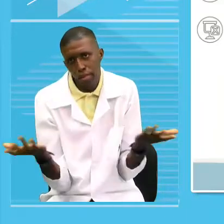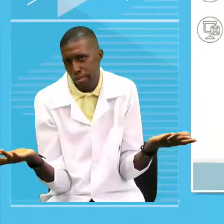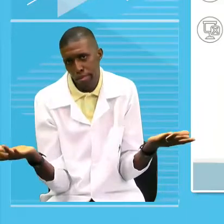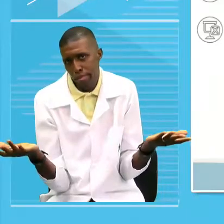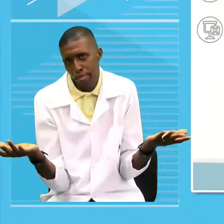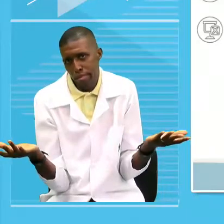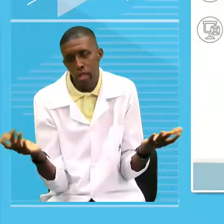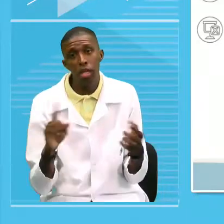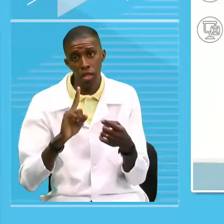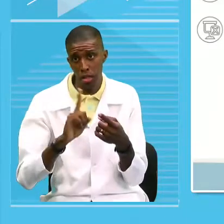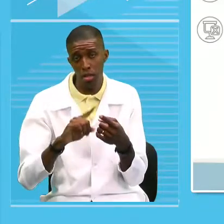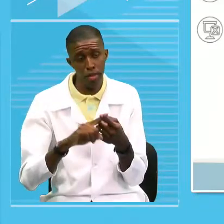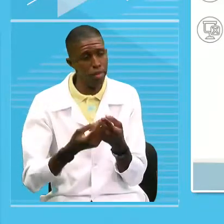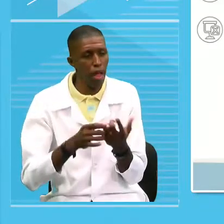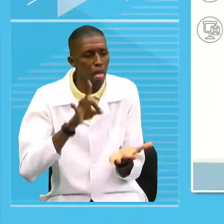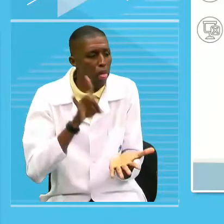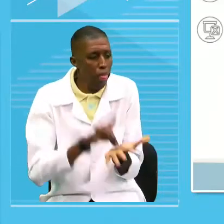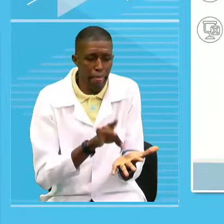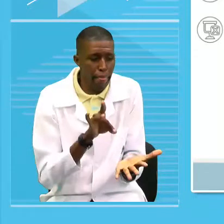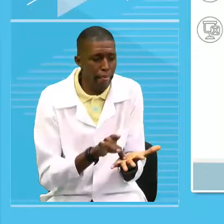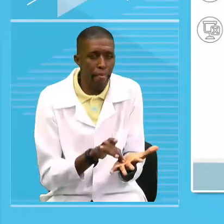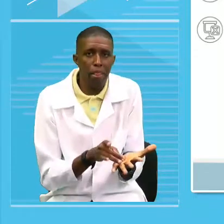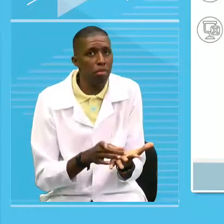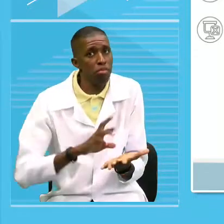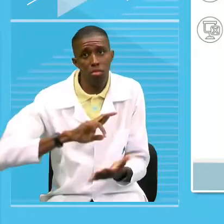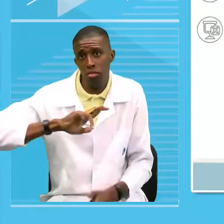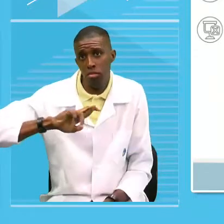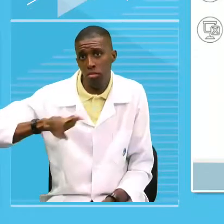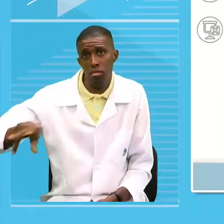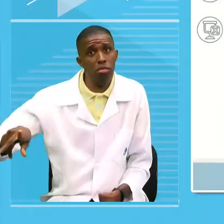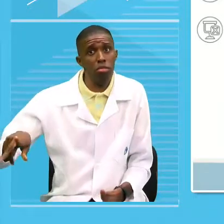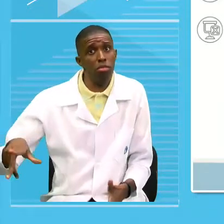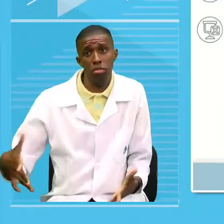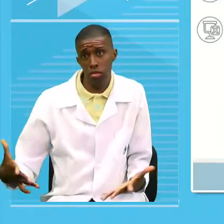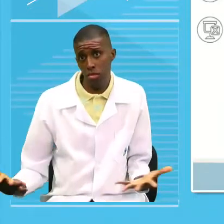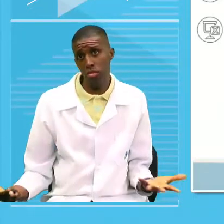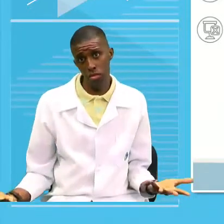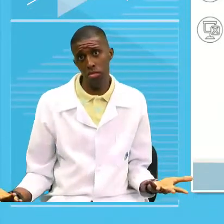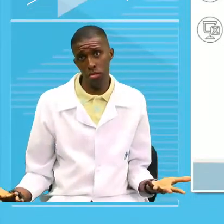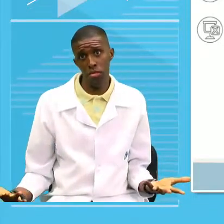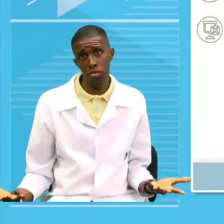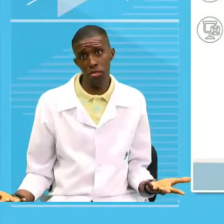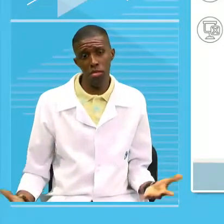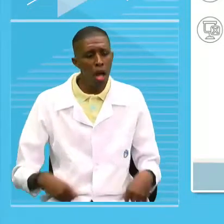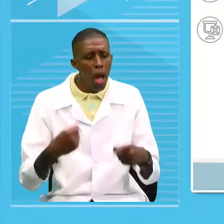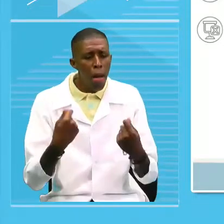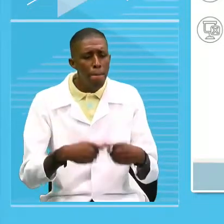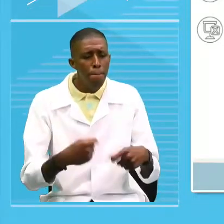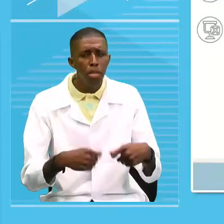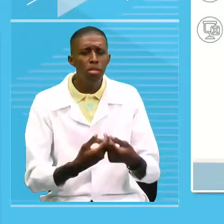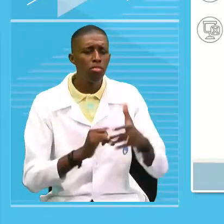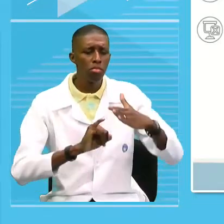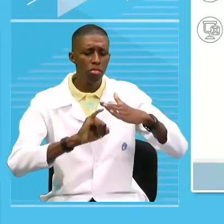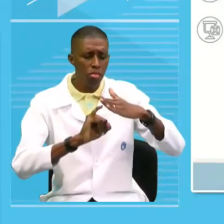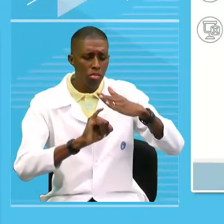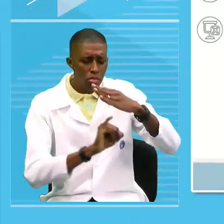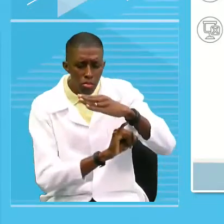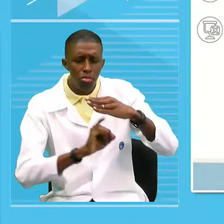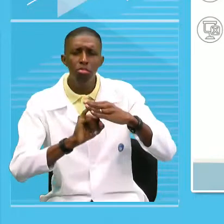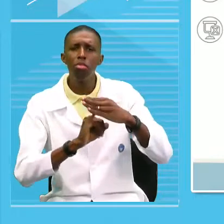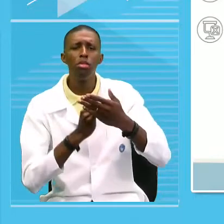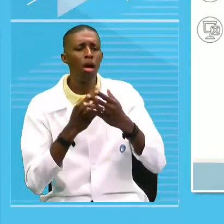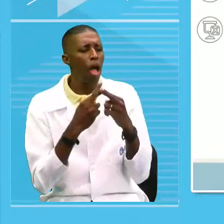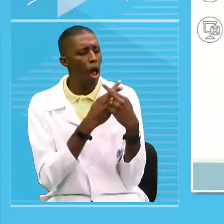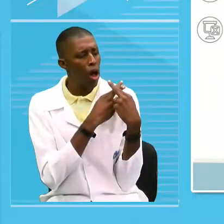comprovada por algum órgão responsável ou de saúde ou de educação ou de segurança então